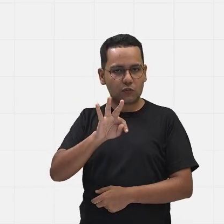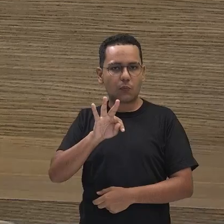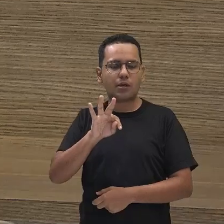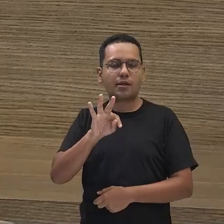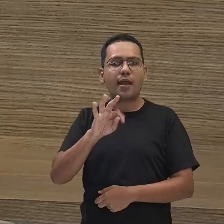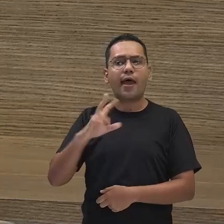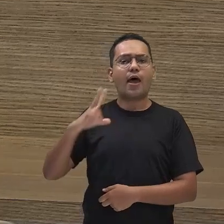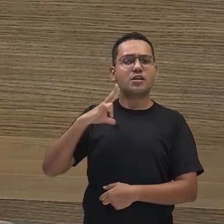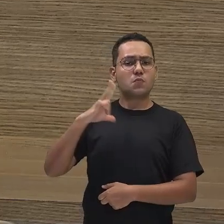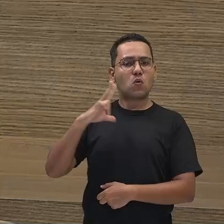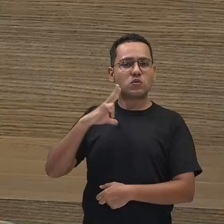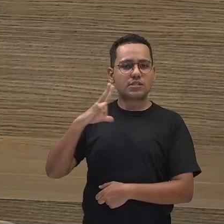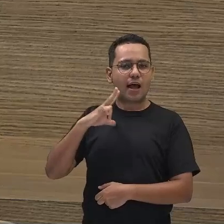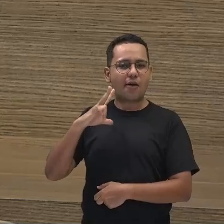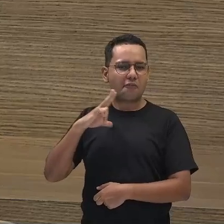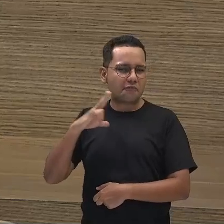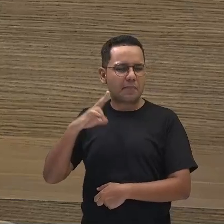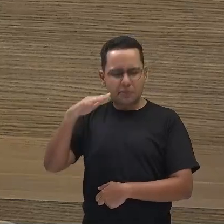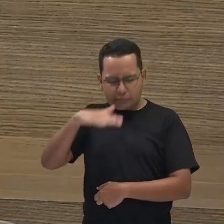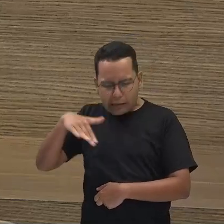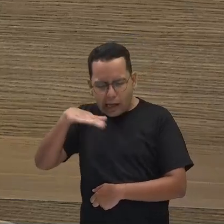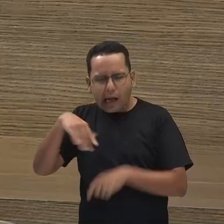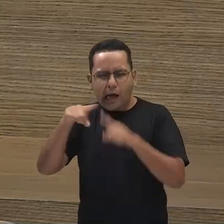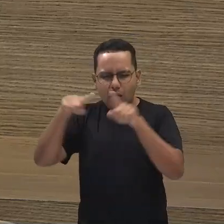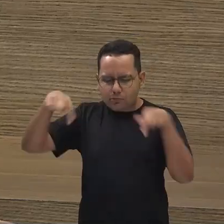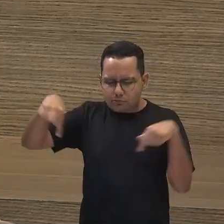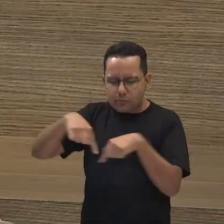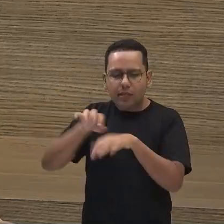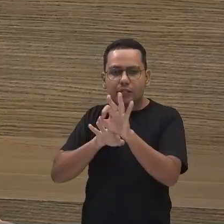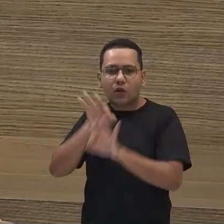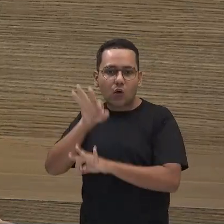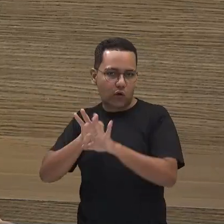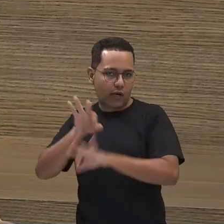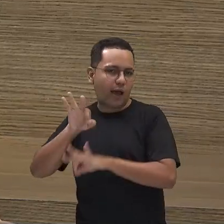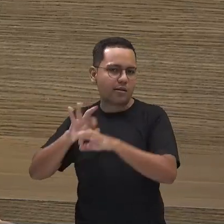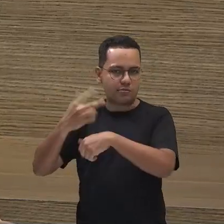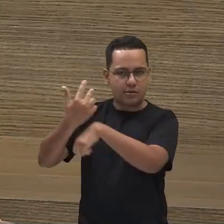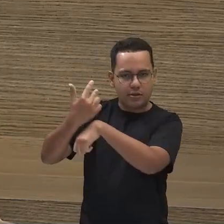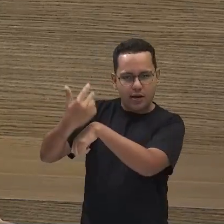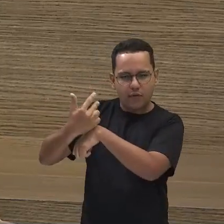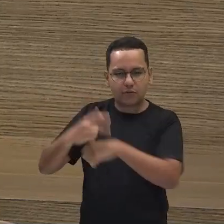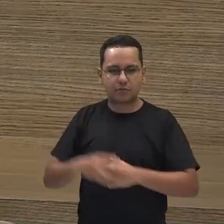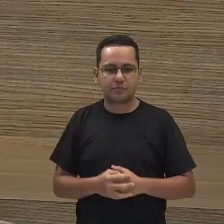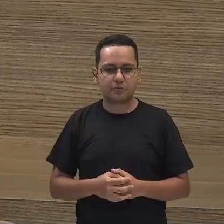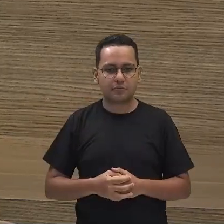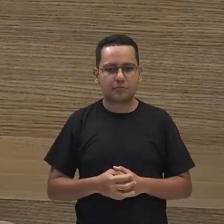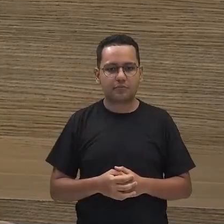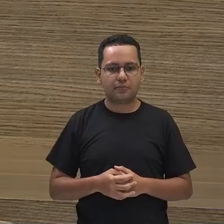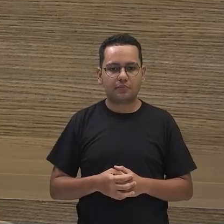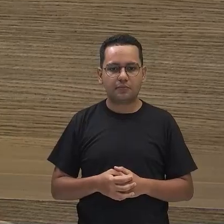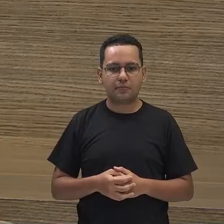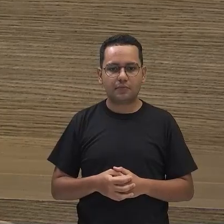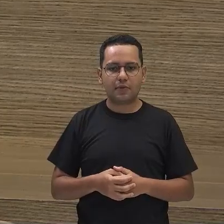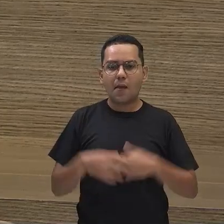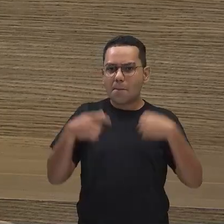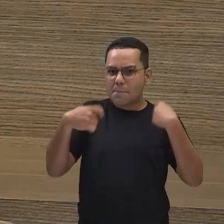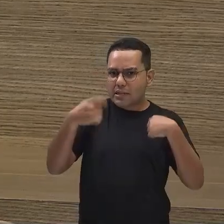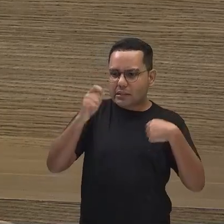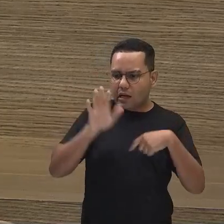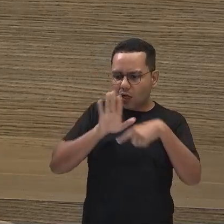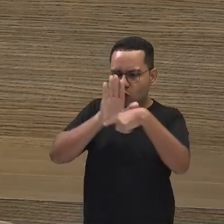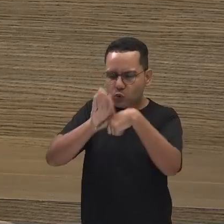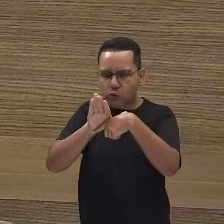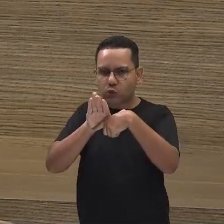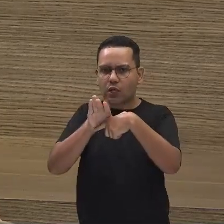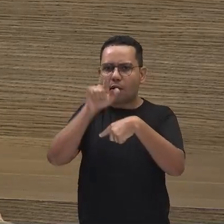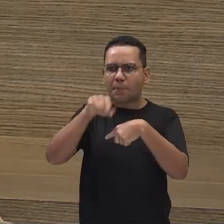pela transmissão. Ele não faz mais nada além disso. Se você precisa de ajuda e você for falar com o Transmite, em